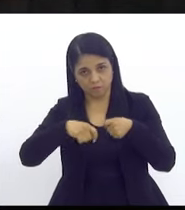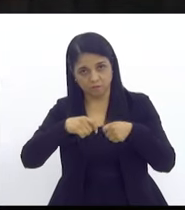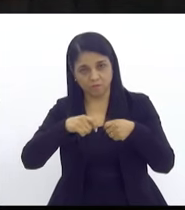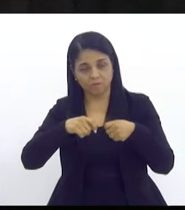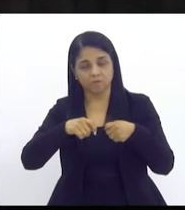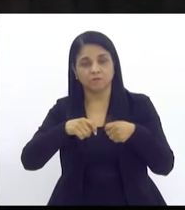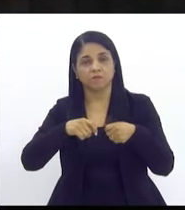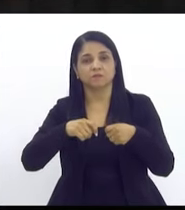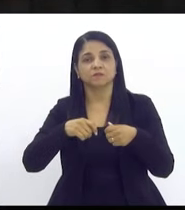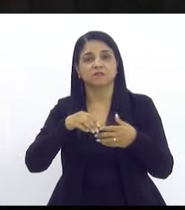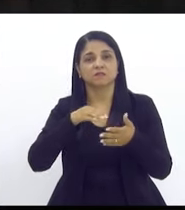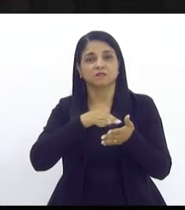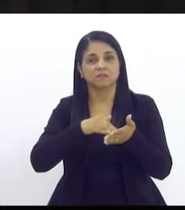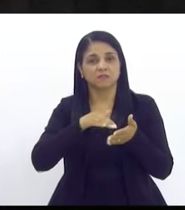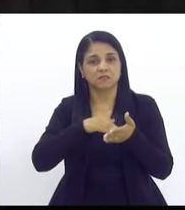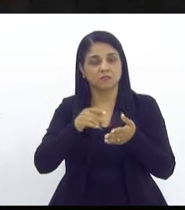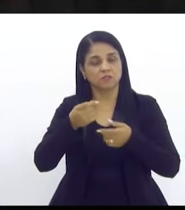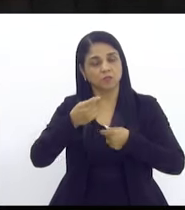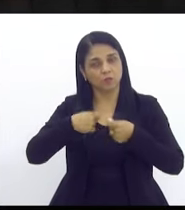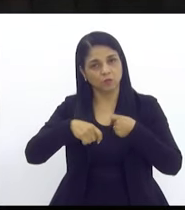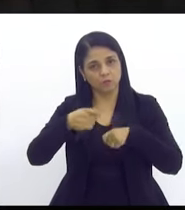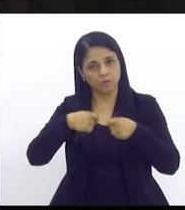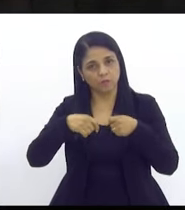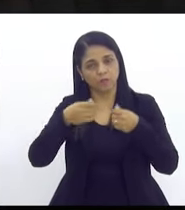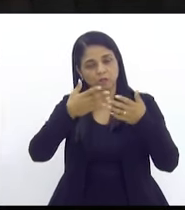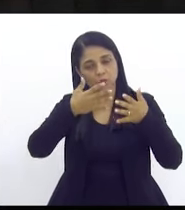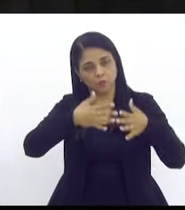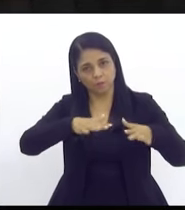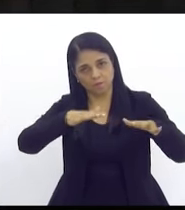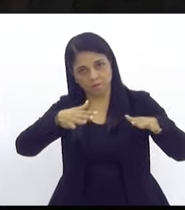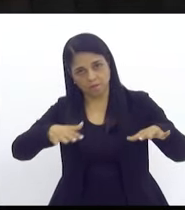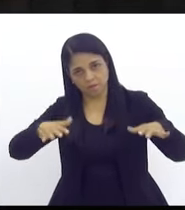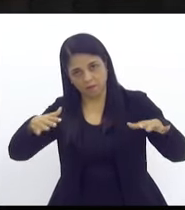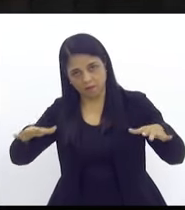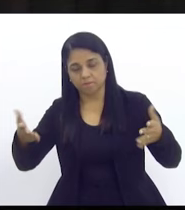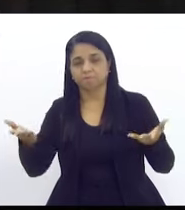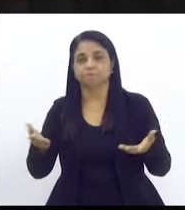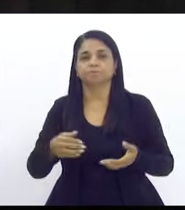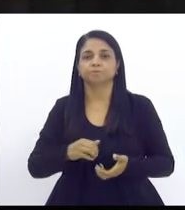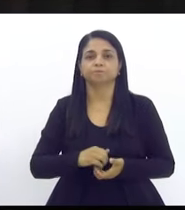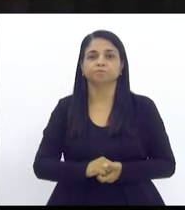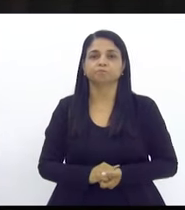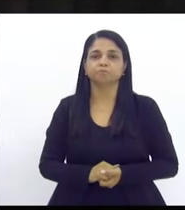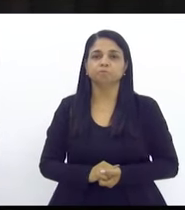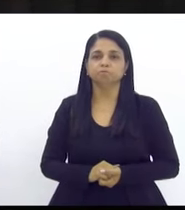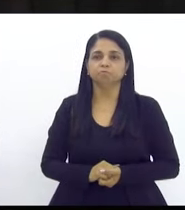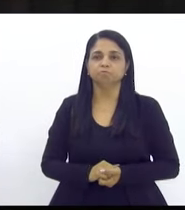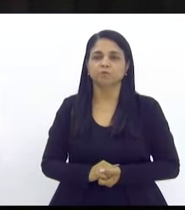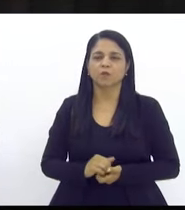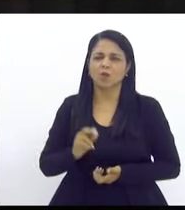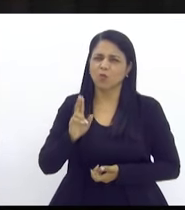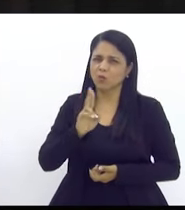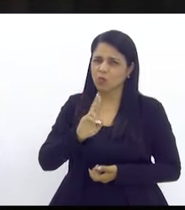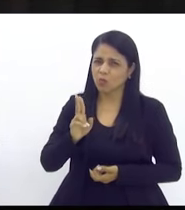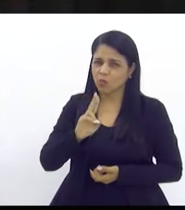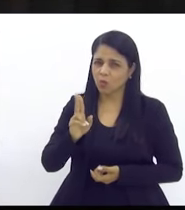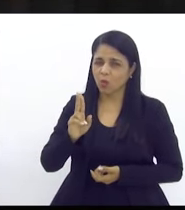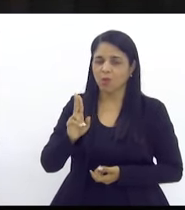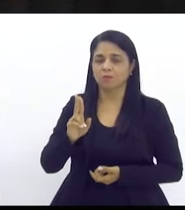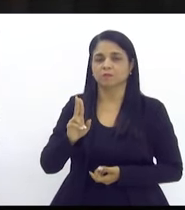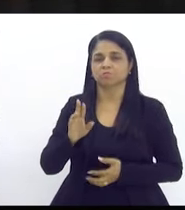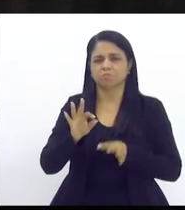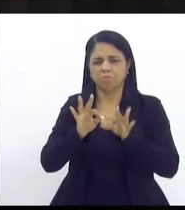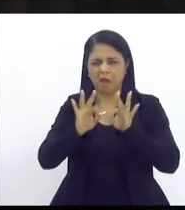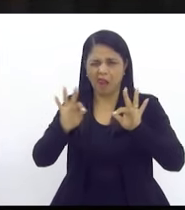completo é Secretaria de Economia do Mar, enfim, o nome que amplo